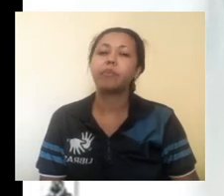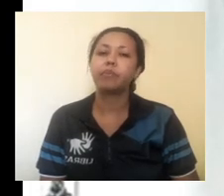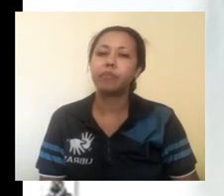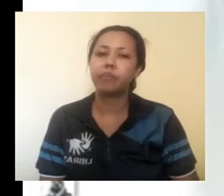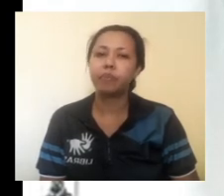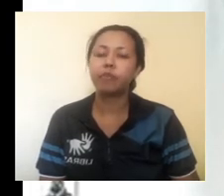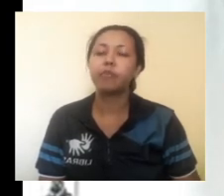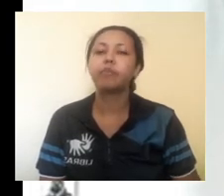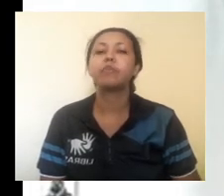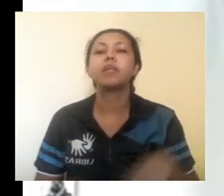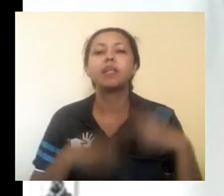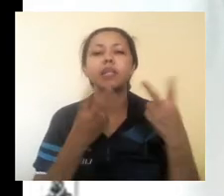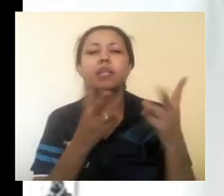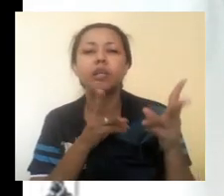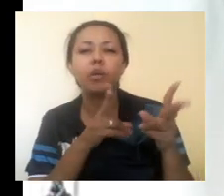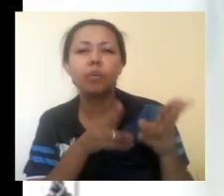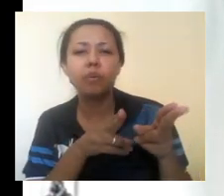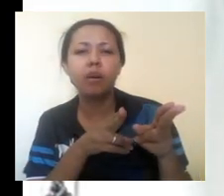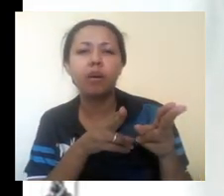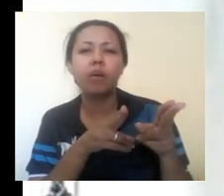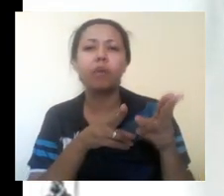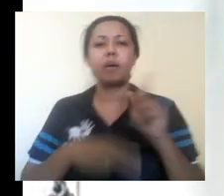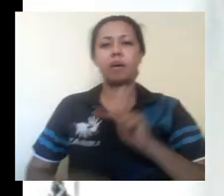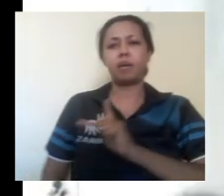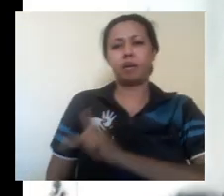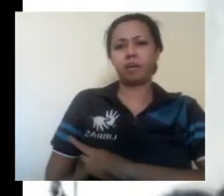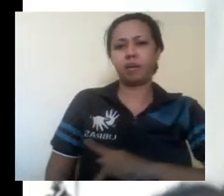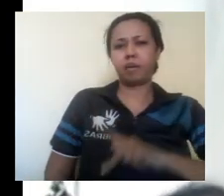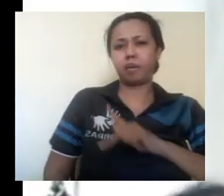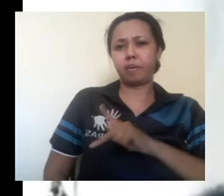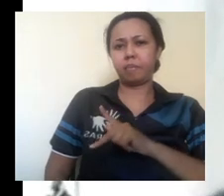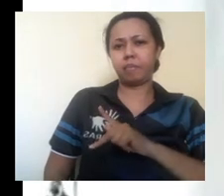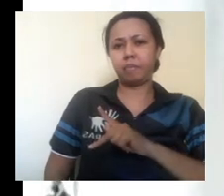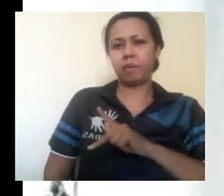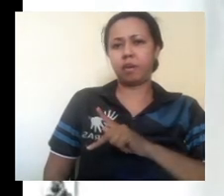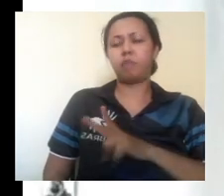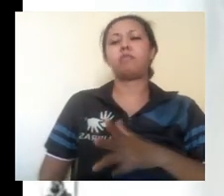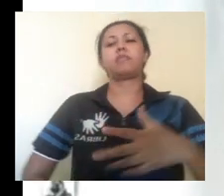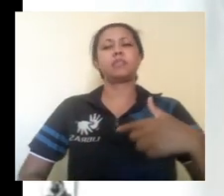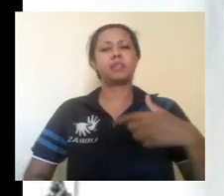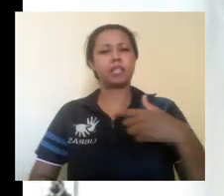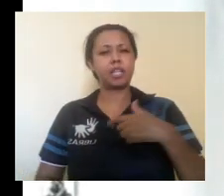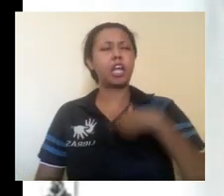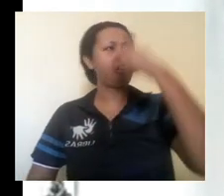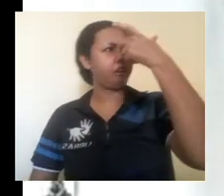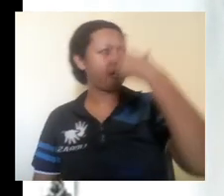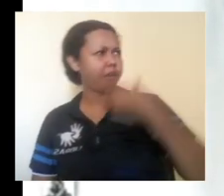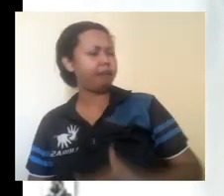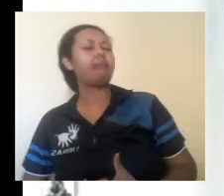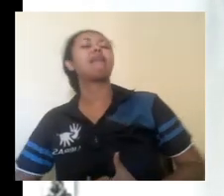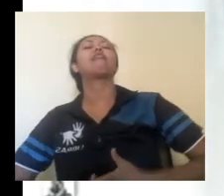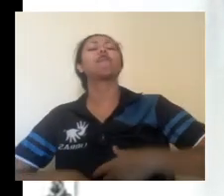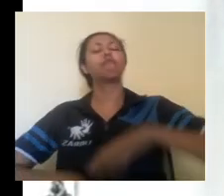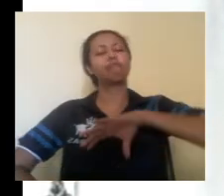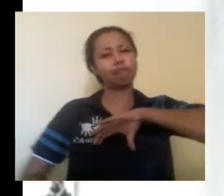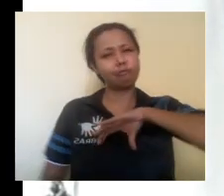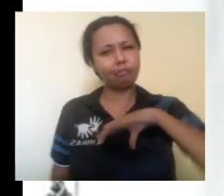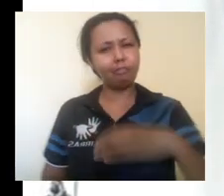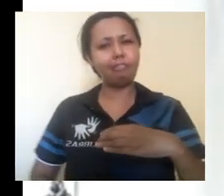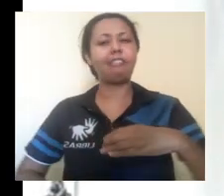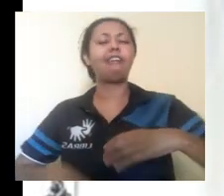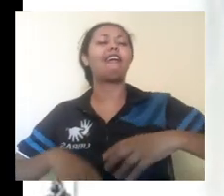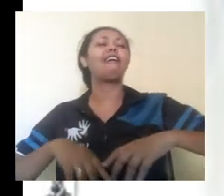E não, que eu fiquei em dúvida agora. E não como Salomão, que achou que tudo que ele tinha feito foi inútil.